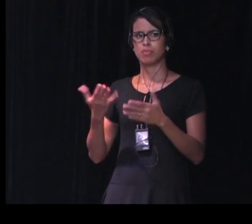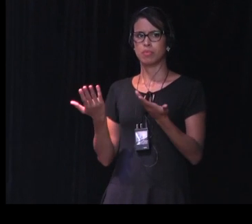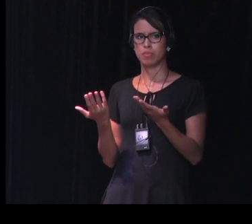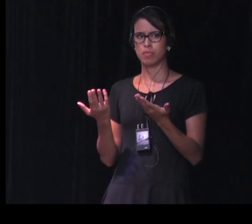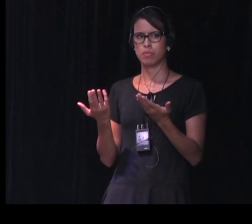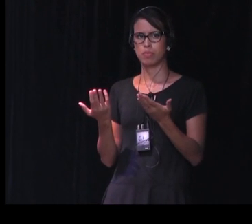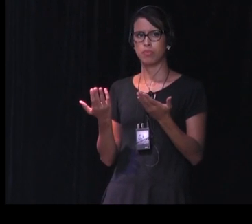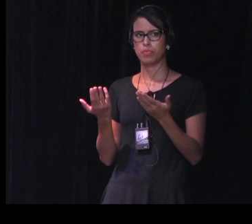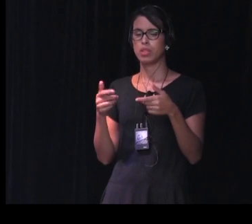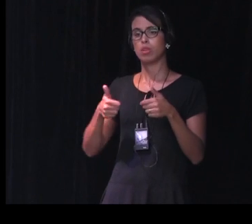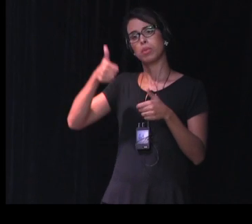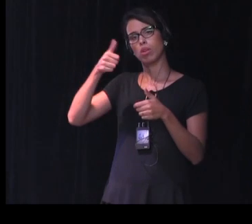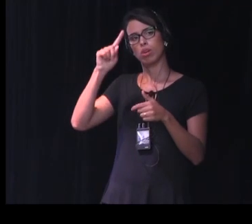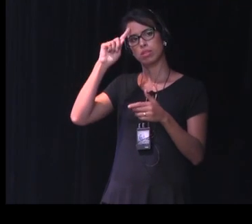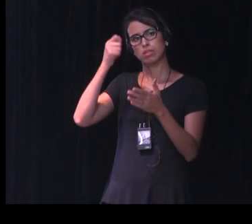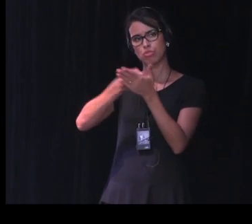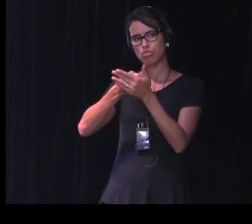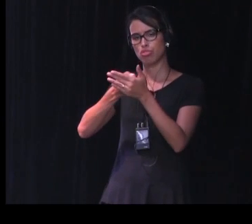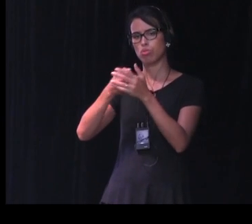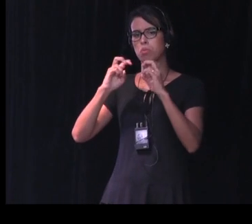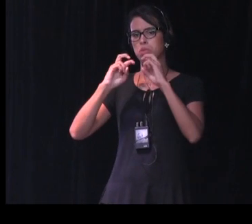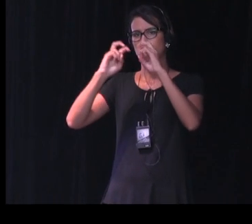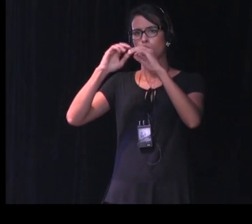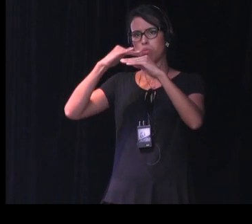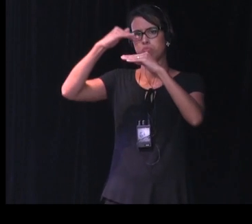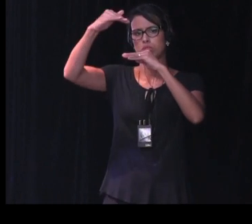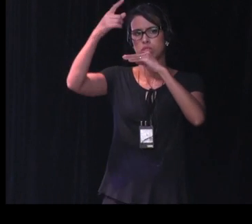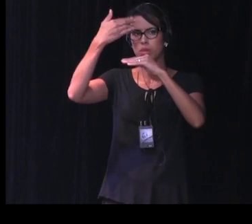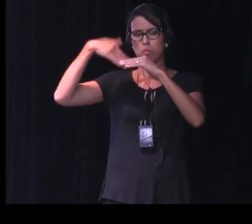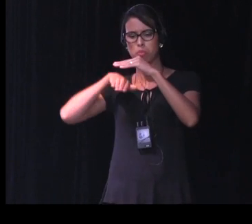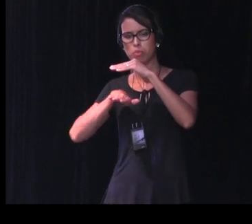da linha, passando por debaixo deste lugar